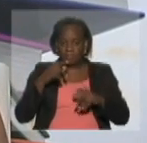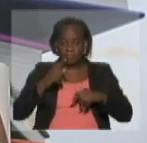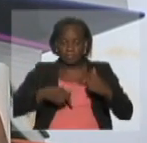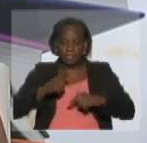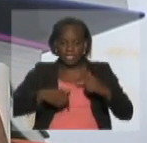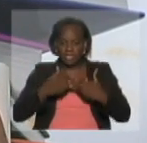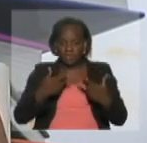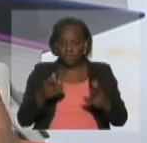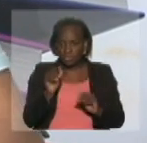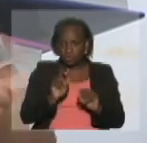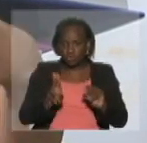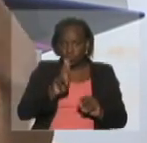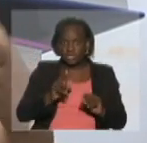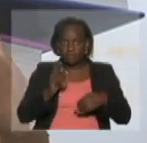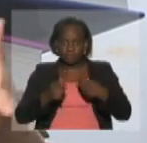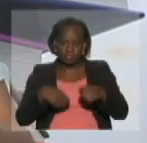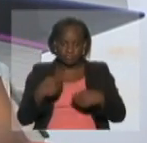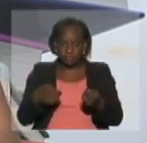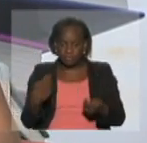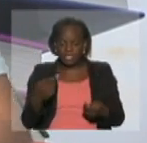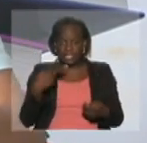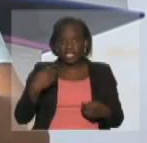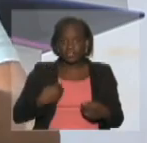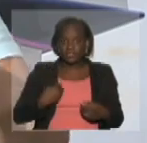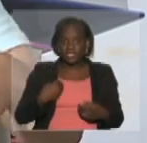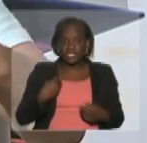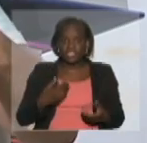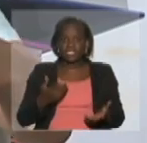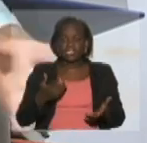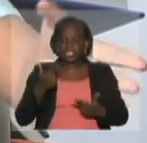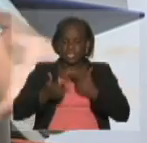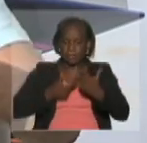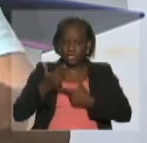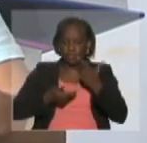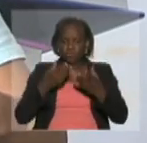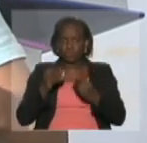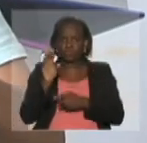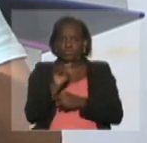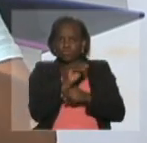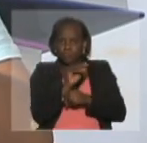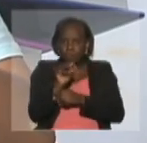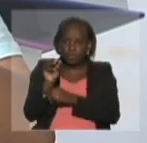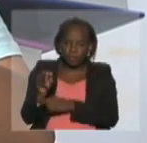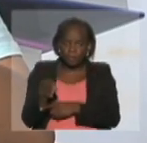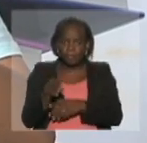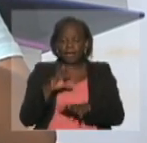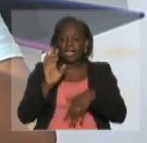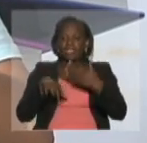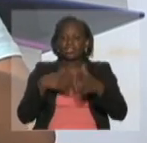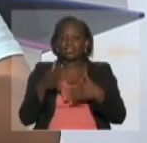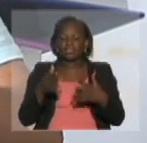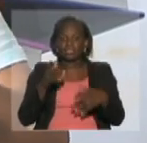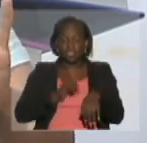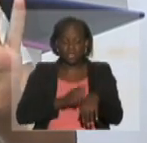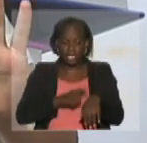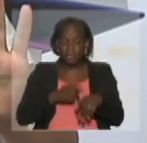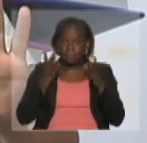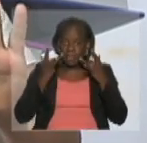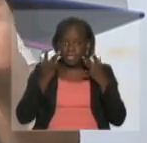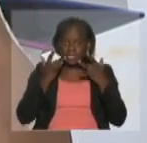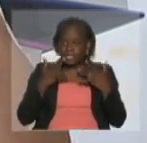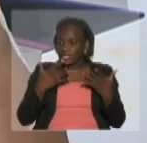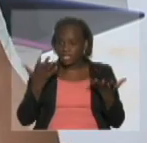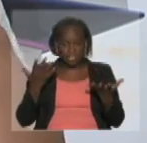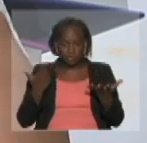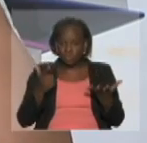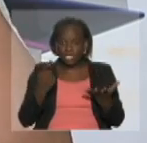objetos, porque um momento da vida ele fala assim, eu trabalhei tanto com os bonecos, e teve um momento que numa peça ele